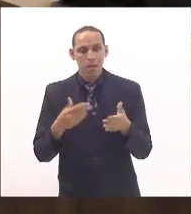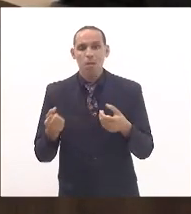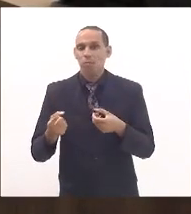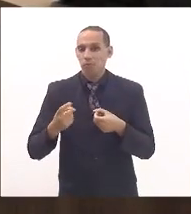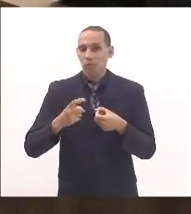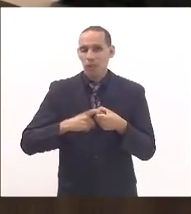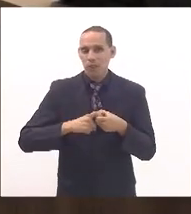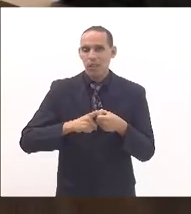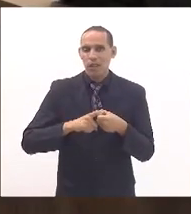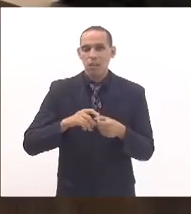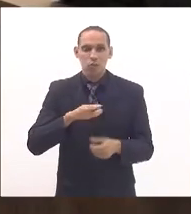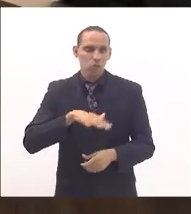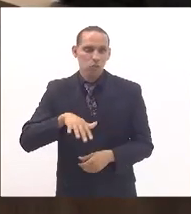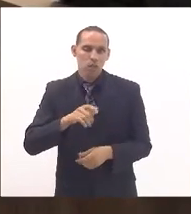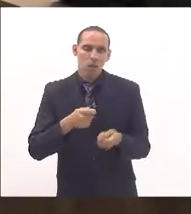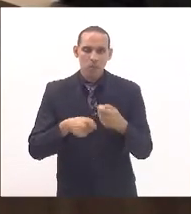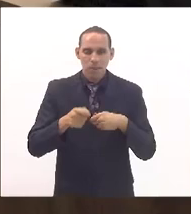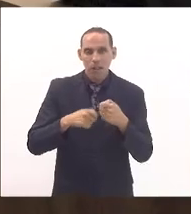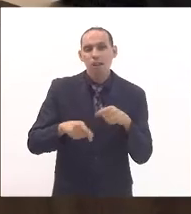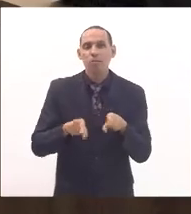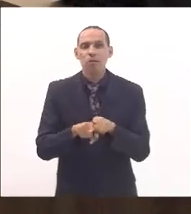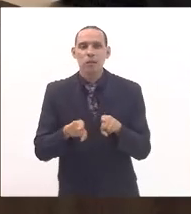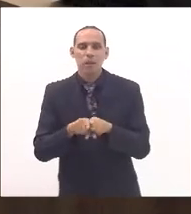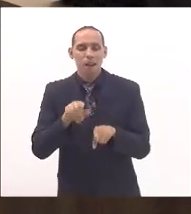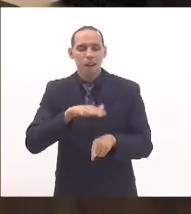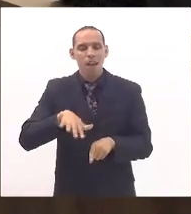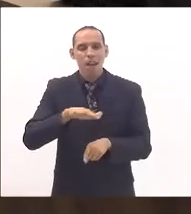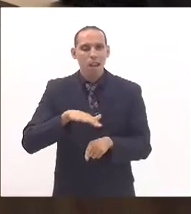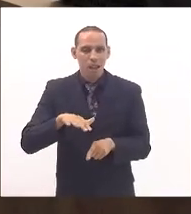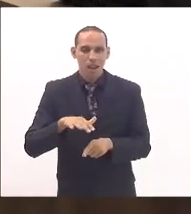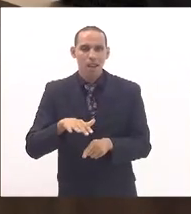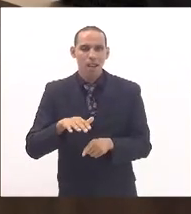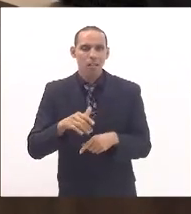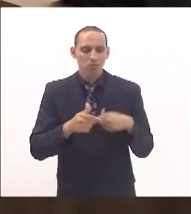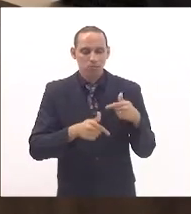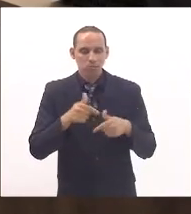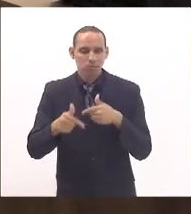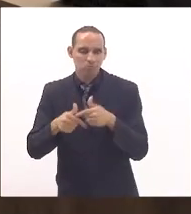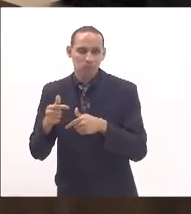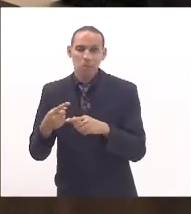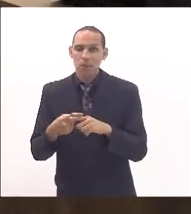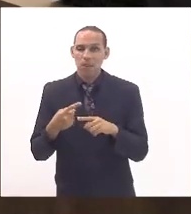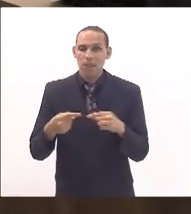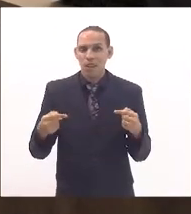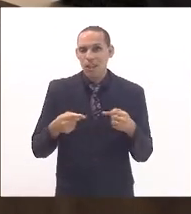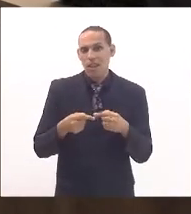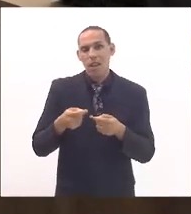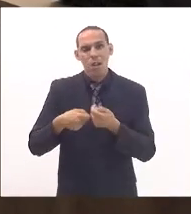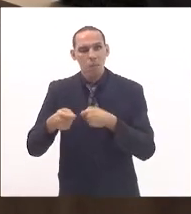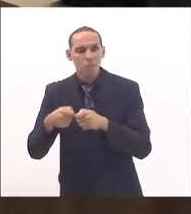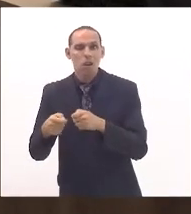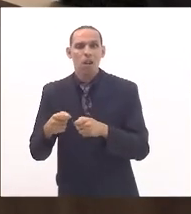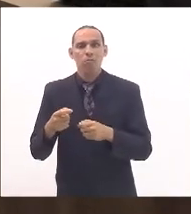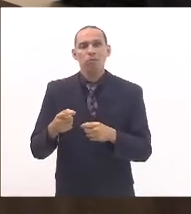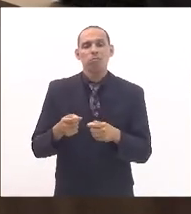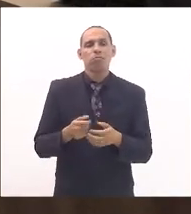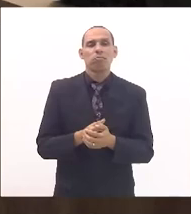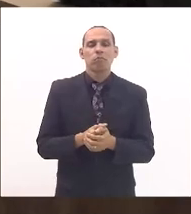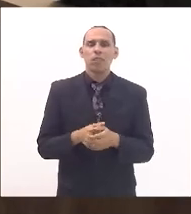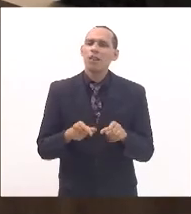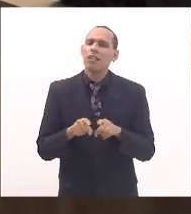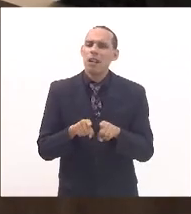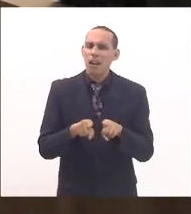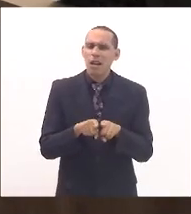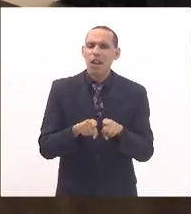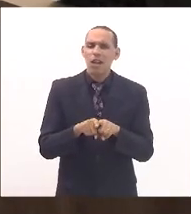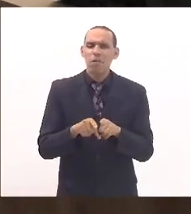setores comerciais diversificados, como também das áreas físicas em que eles funcionam, porque tem a ver com comércio, com economia, e tem a ver também com o processo de embelezamento